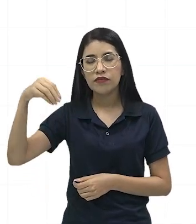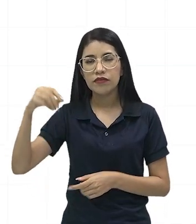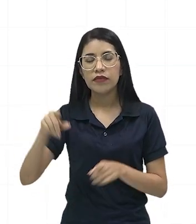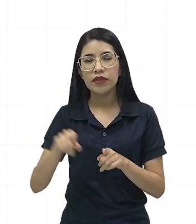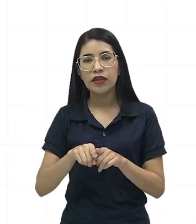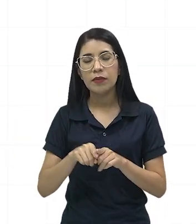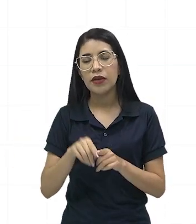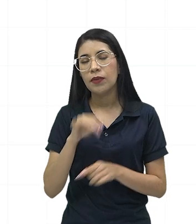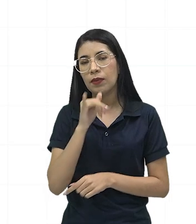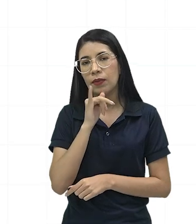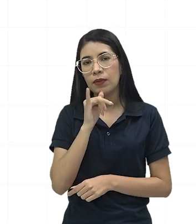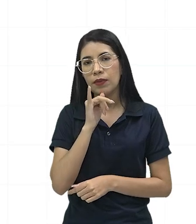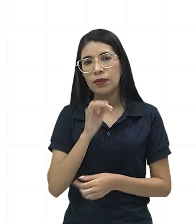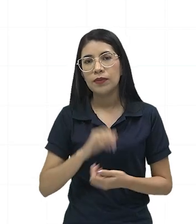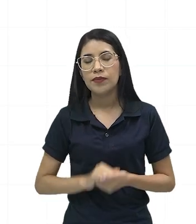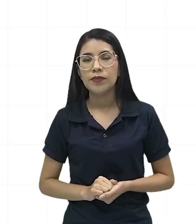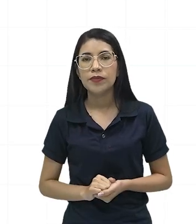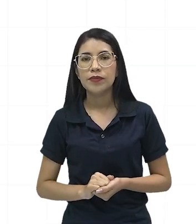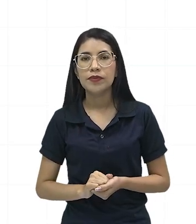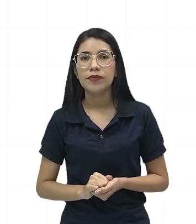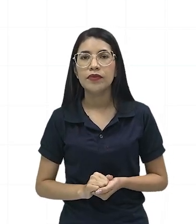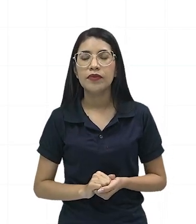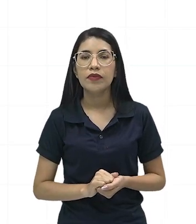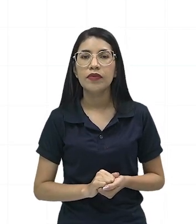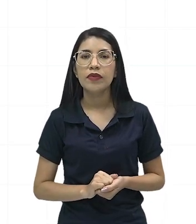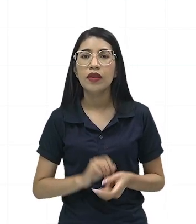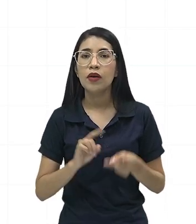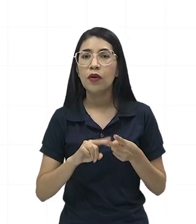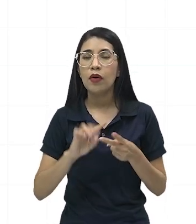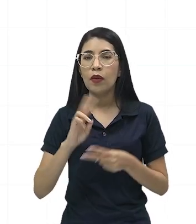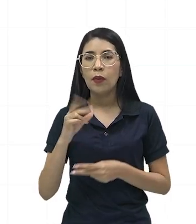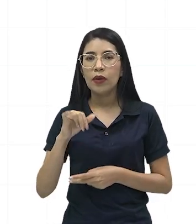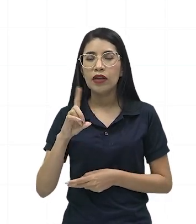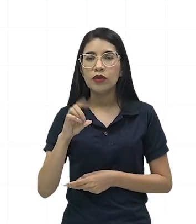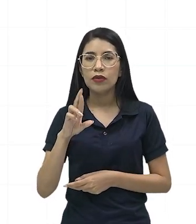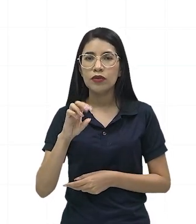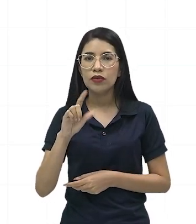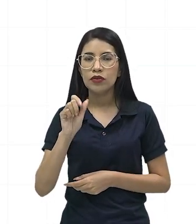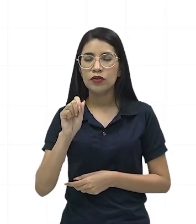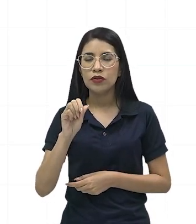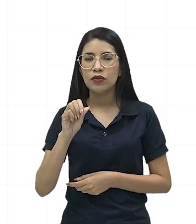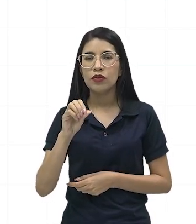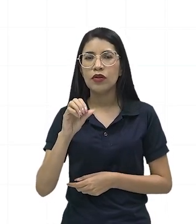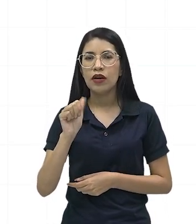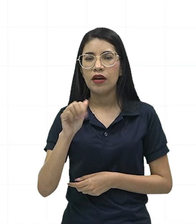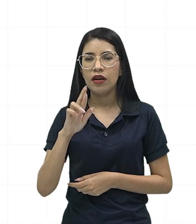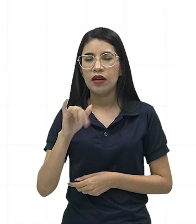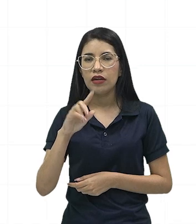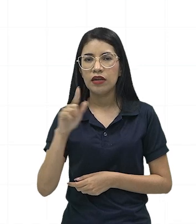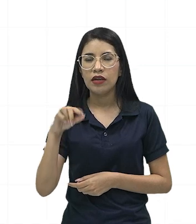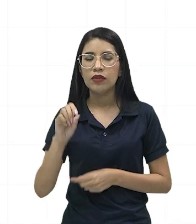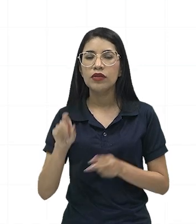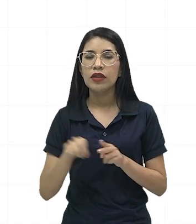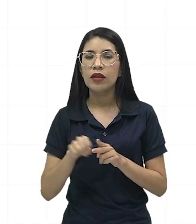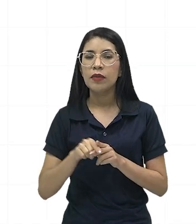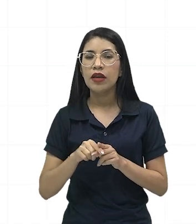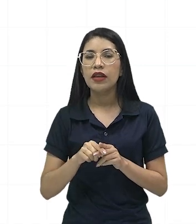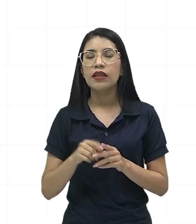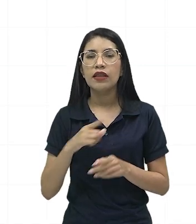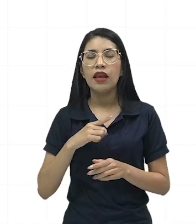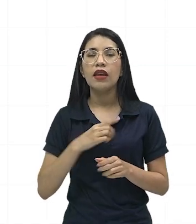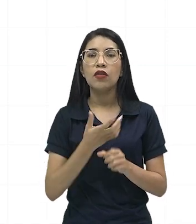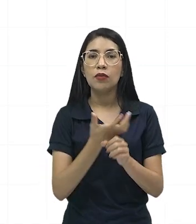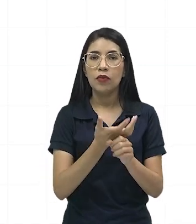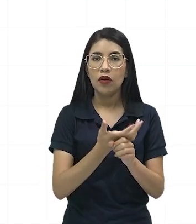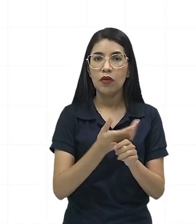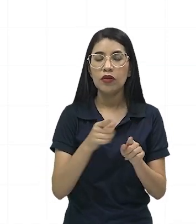são esse exemplo aí de sifozoários. E os hidrozoários apresentam fase polipóide predominante em relação à